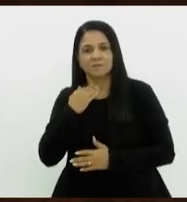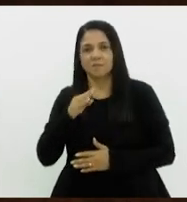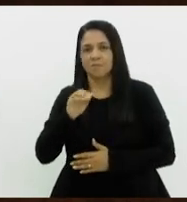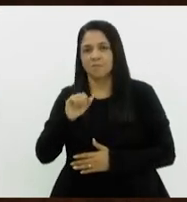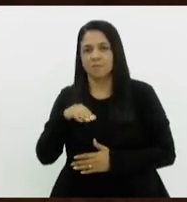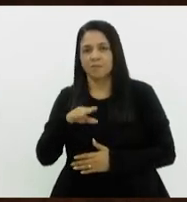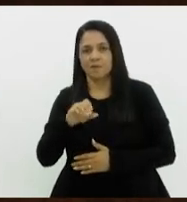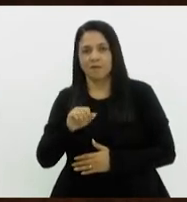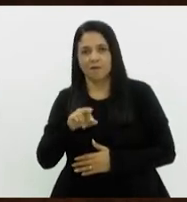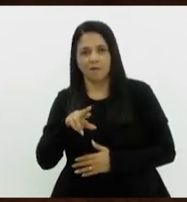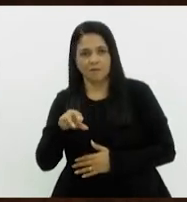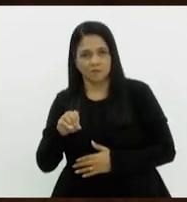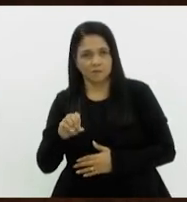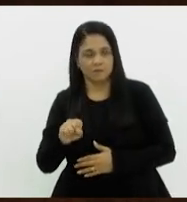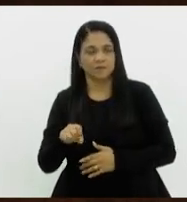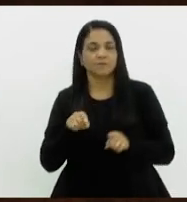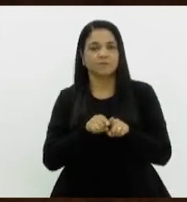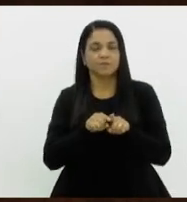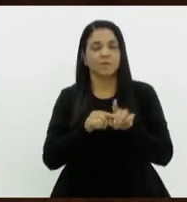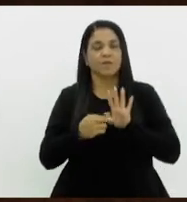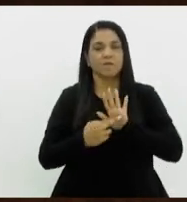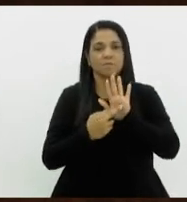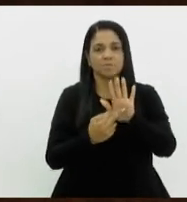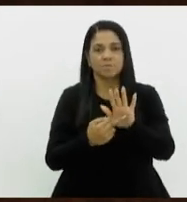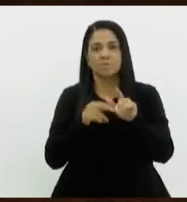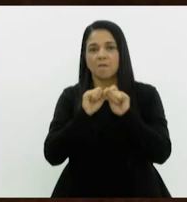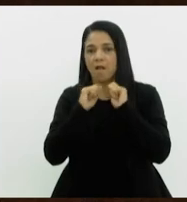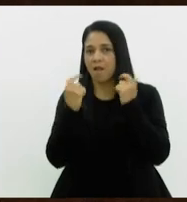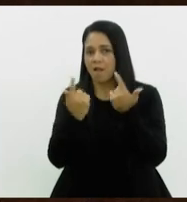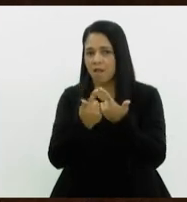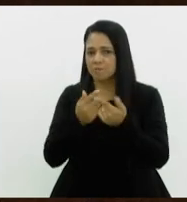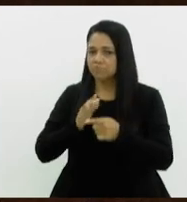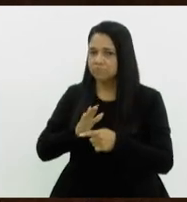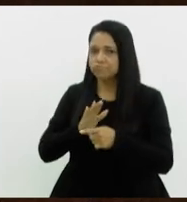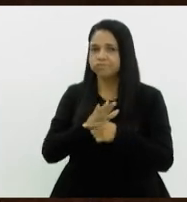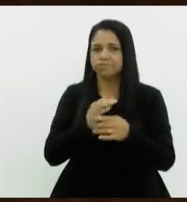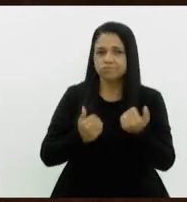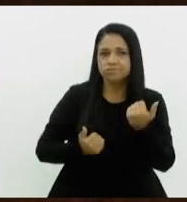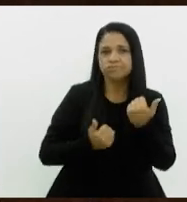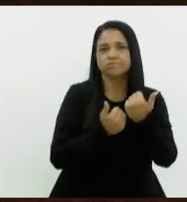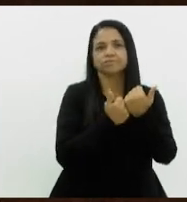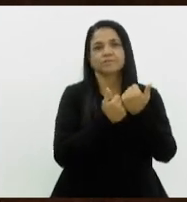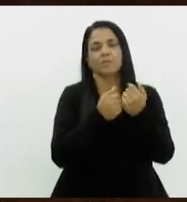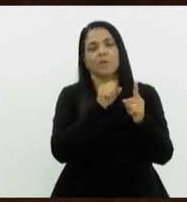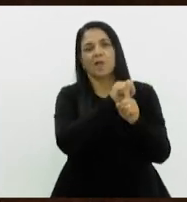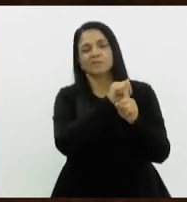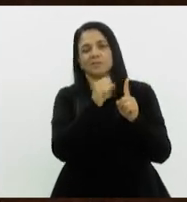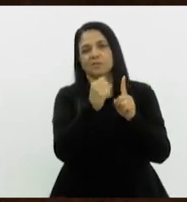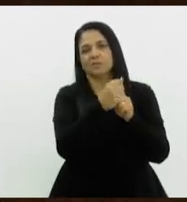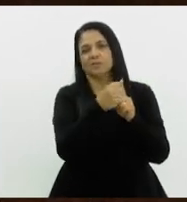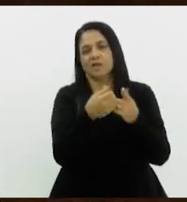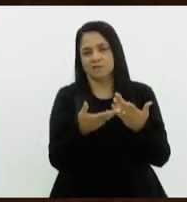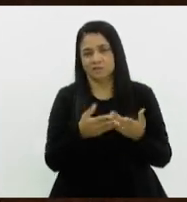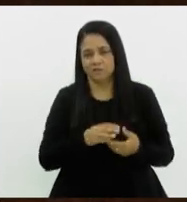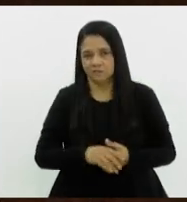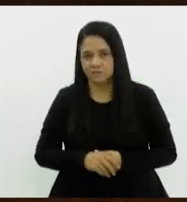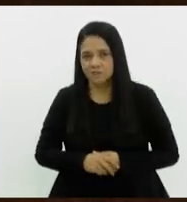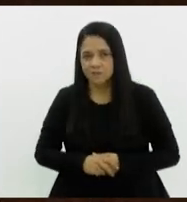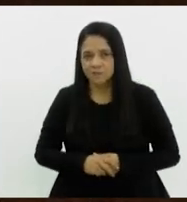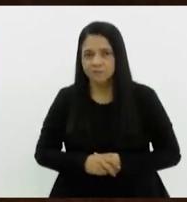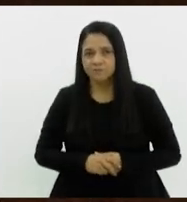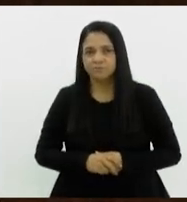também representa que a Alerj está dando uma contribuição muito importante para a sociedade nesse sentido.